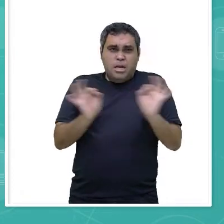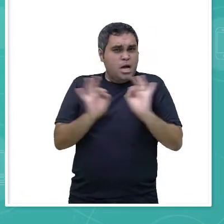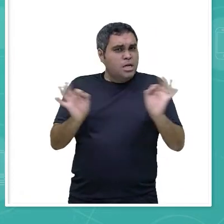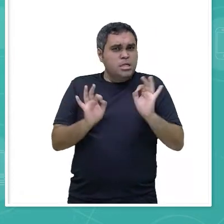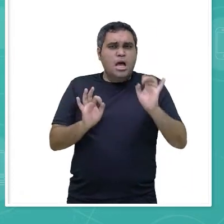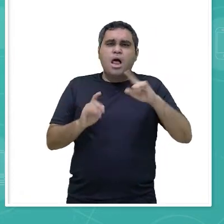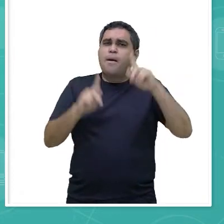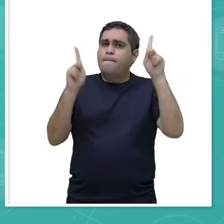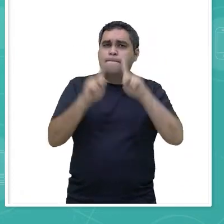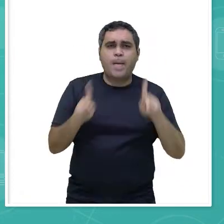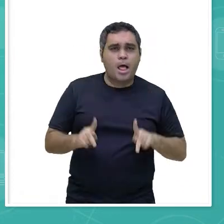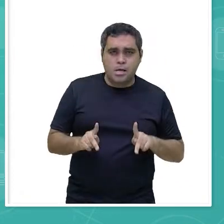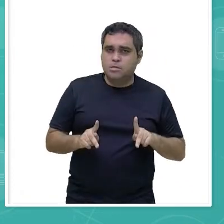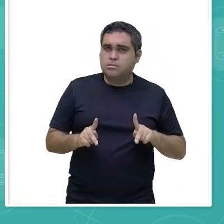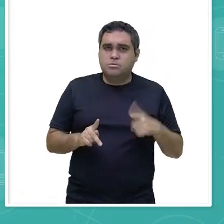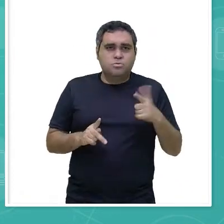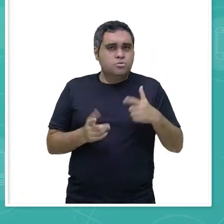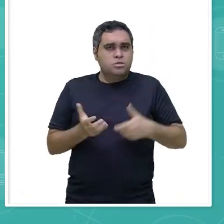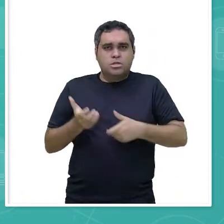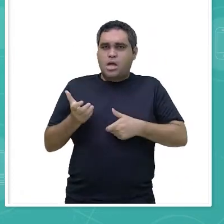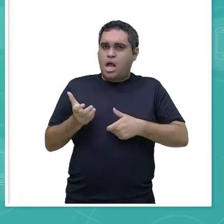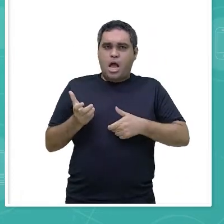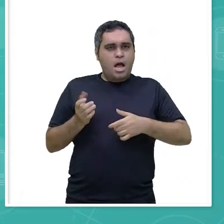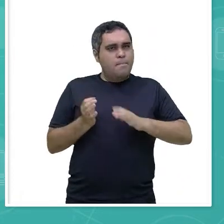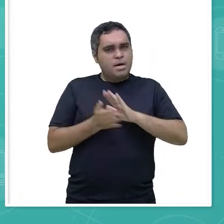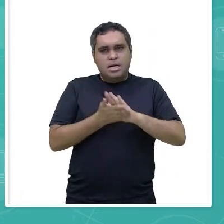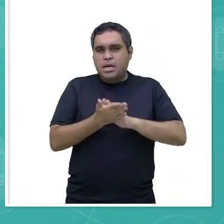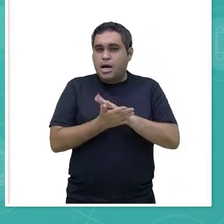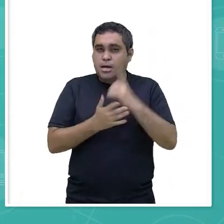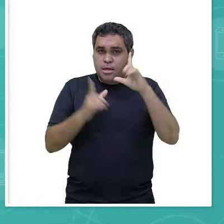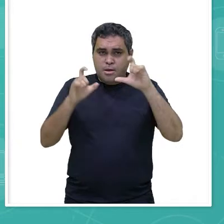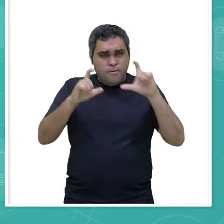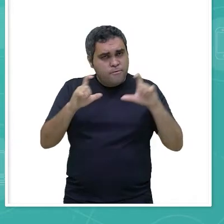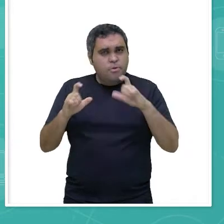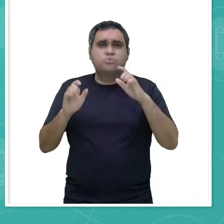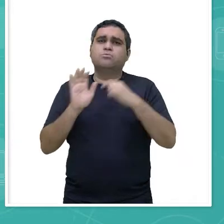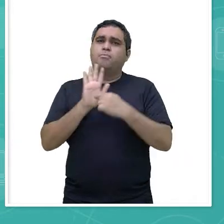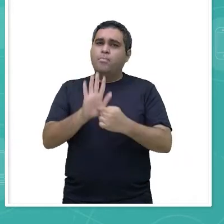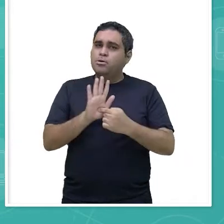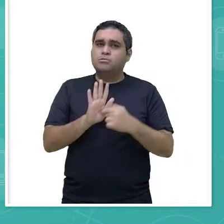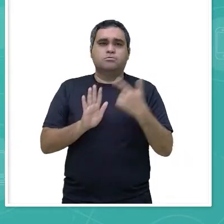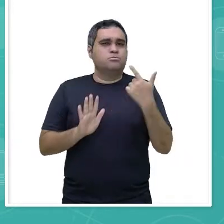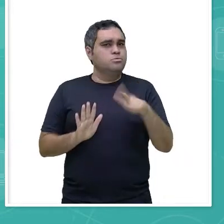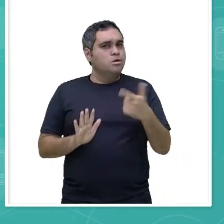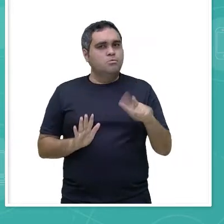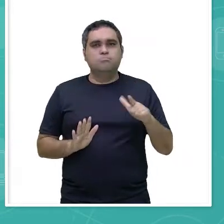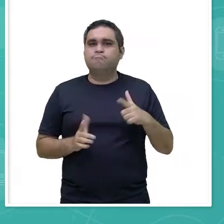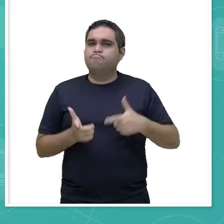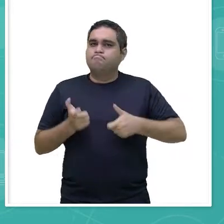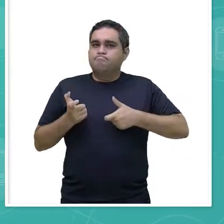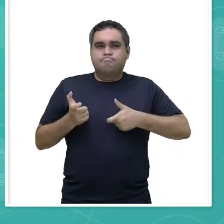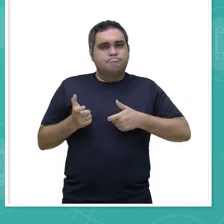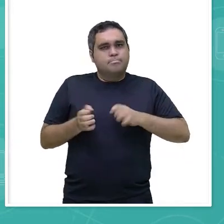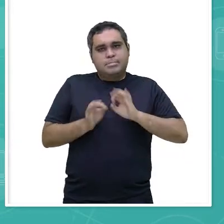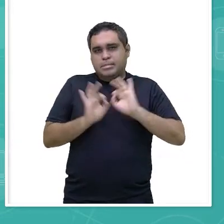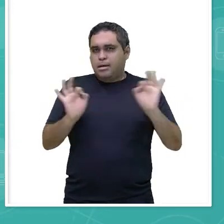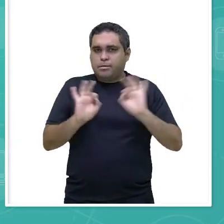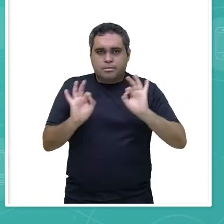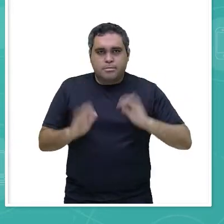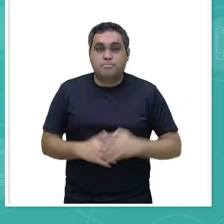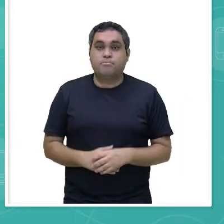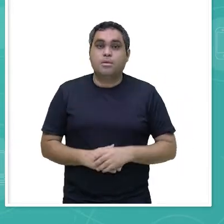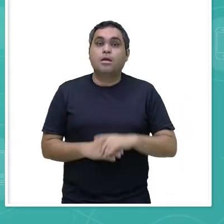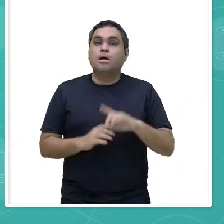Isso é fato. Tá, gente? As fotografias mostram aí, nenhum dos manifestantes tinham armas. O